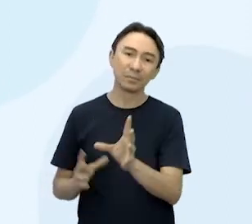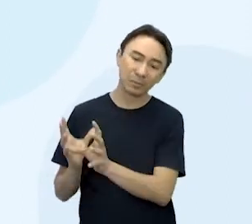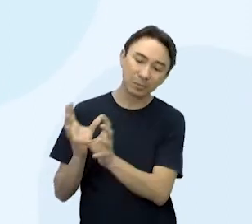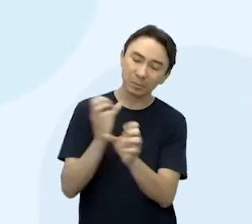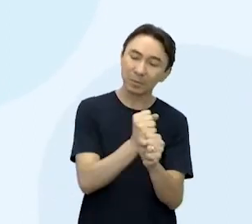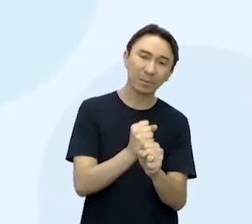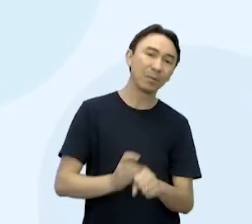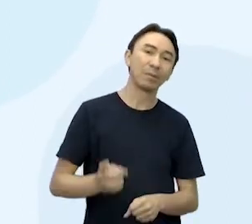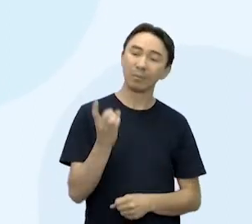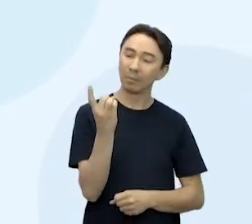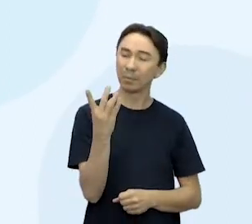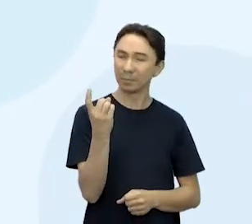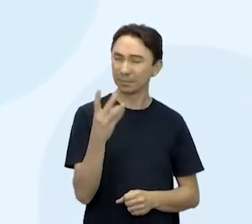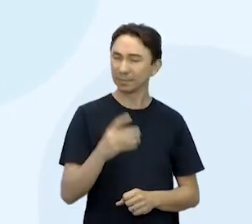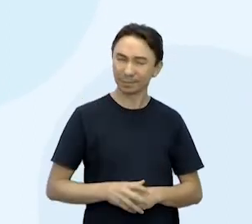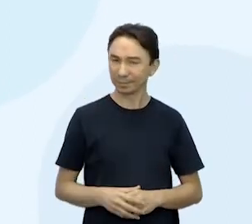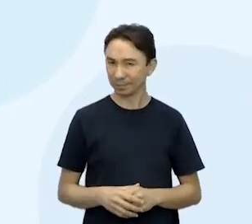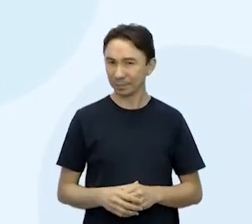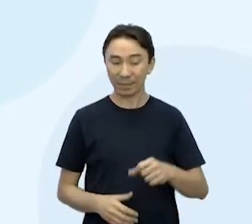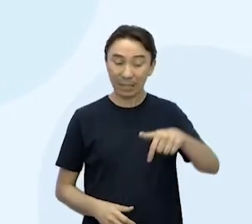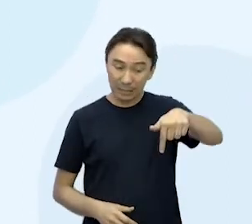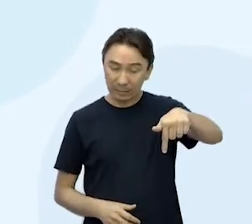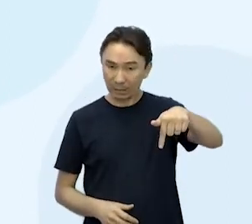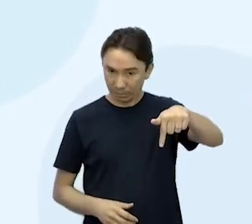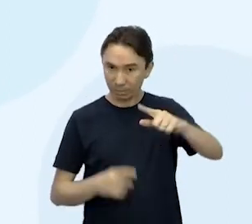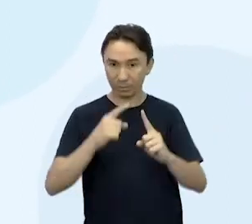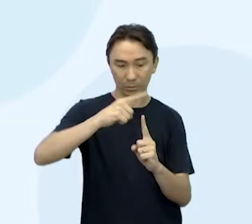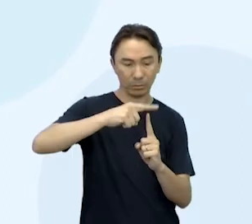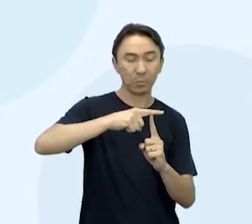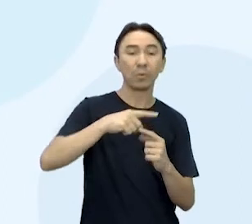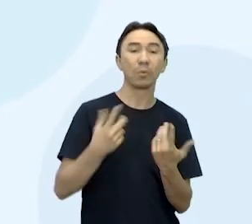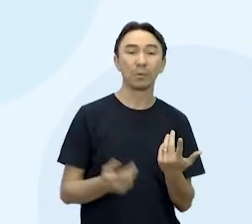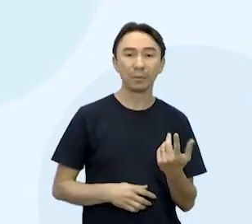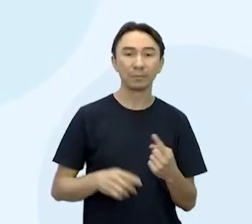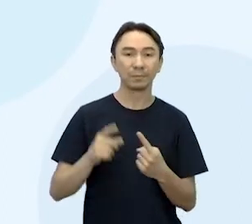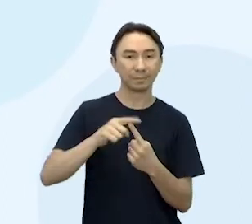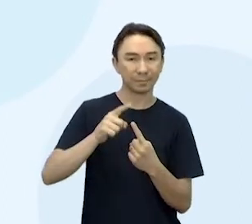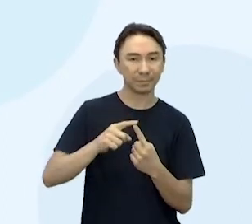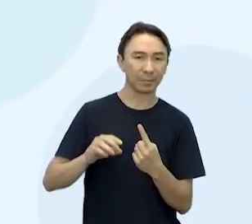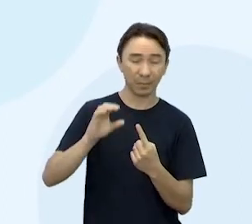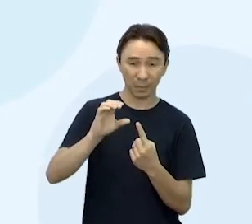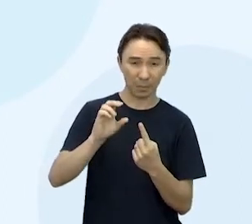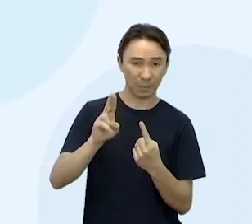bom? Então, quais são as 7 formas que podem ter, ó? Cúbica,